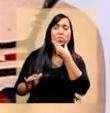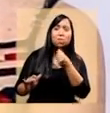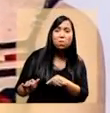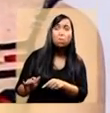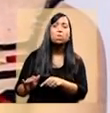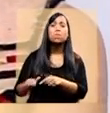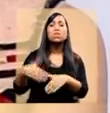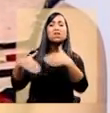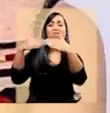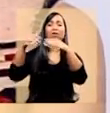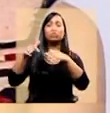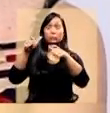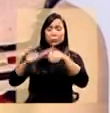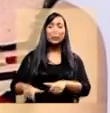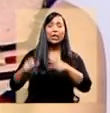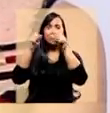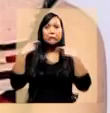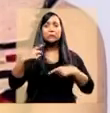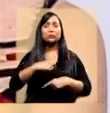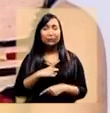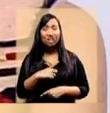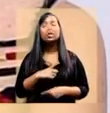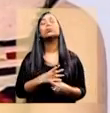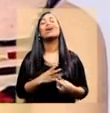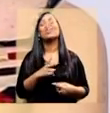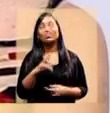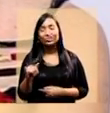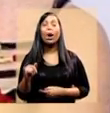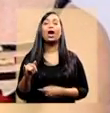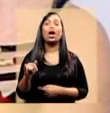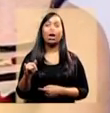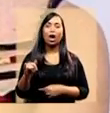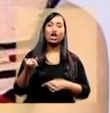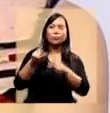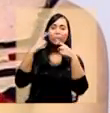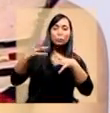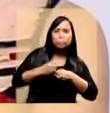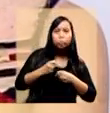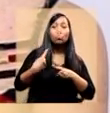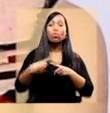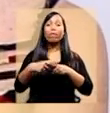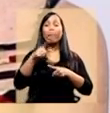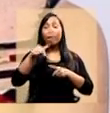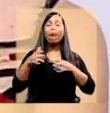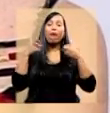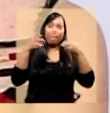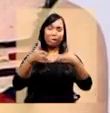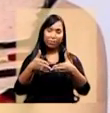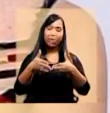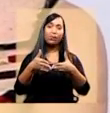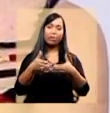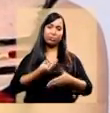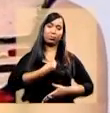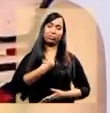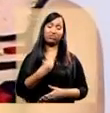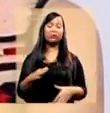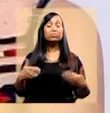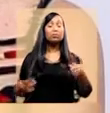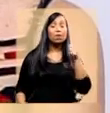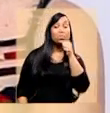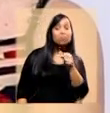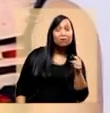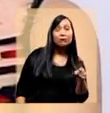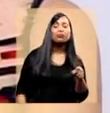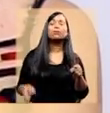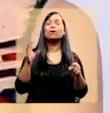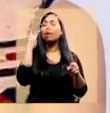se ele se desenvolve num ambiente violento, ele vai se tornar violento, porque essa foi a referência, né, de vida. E a